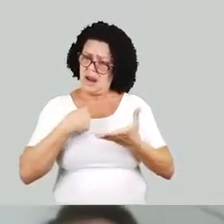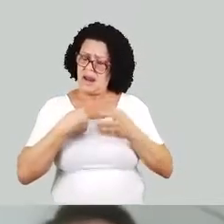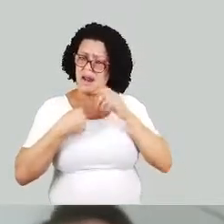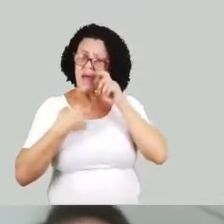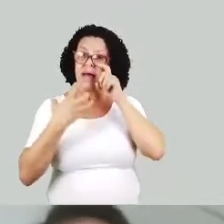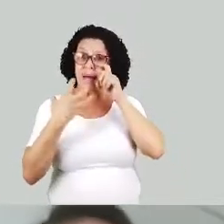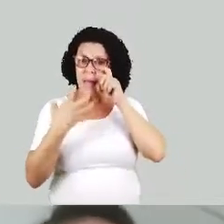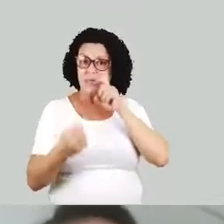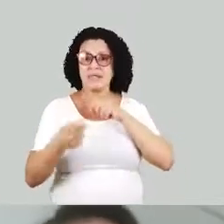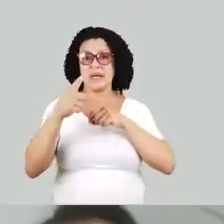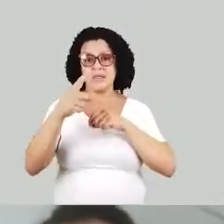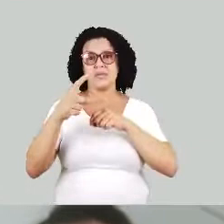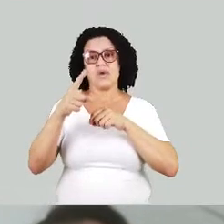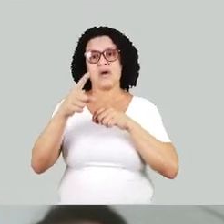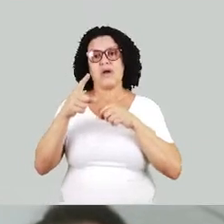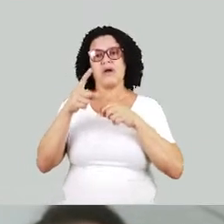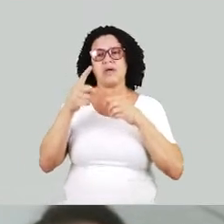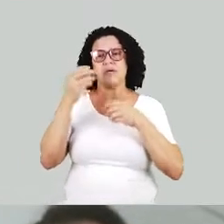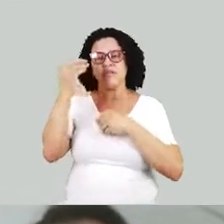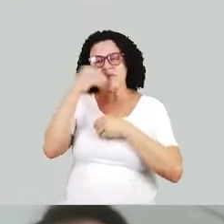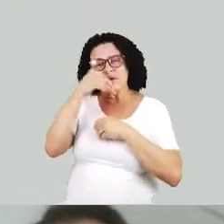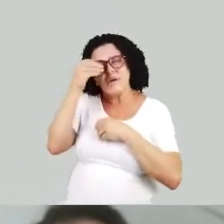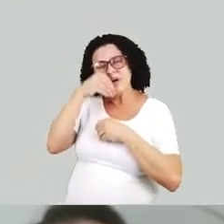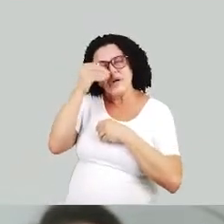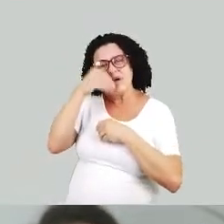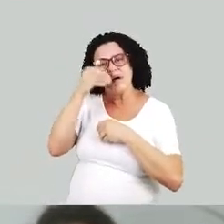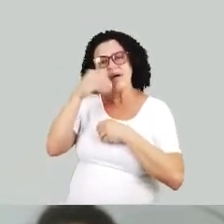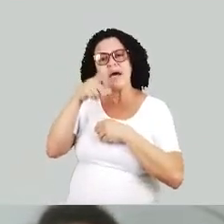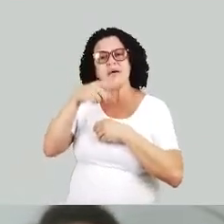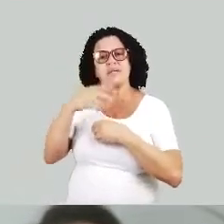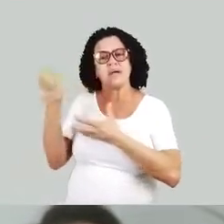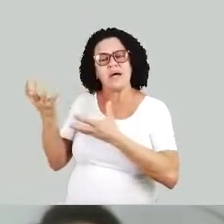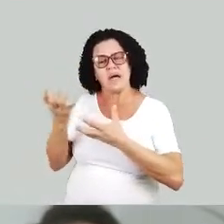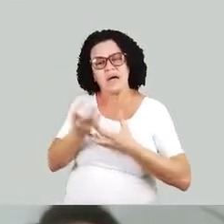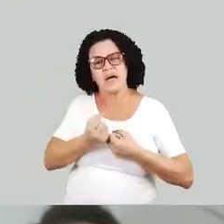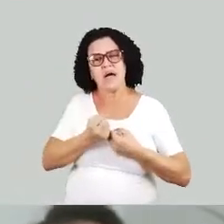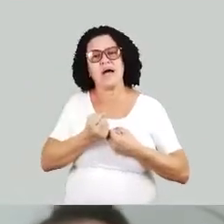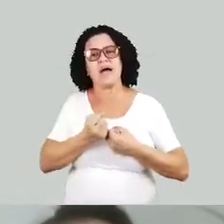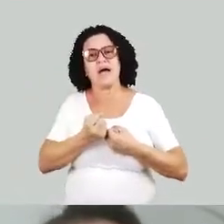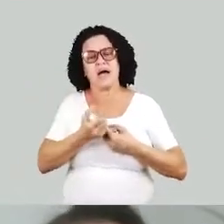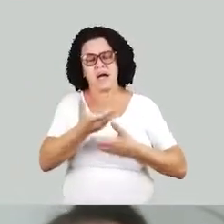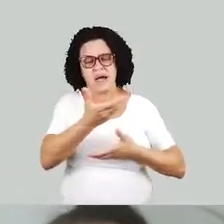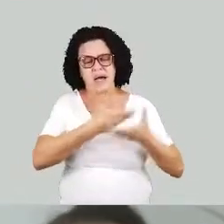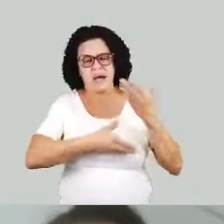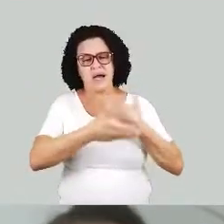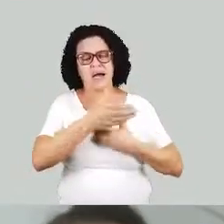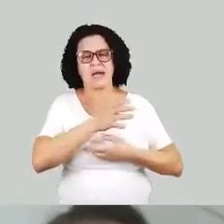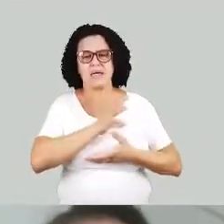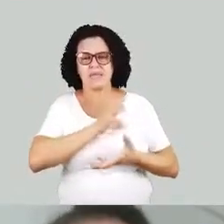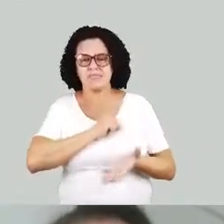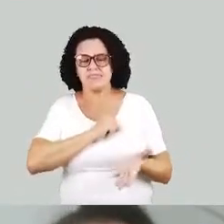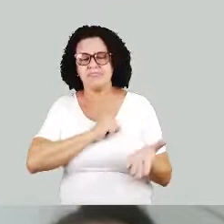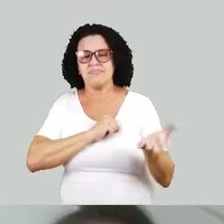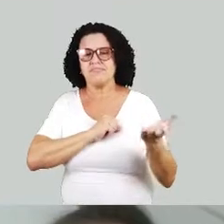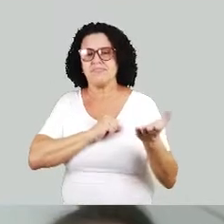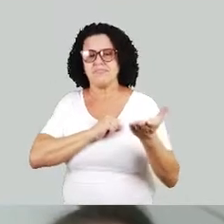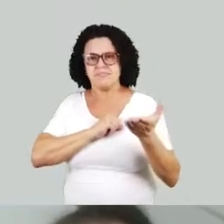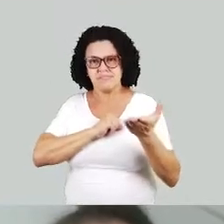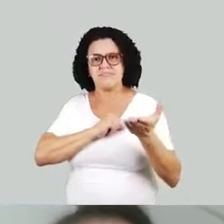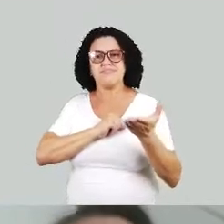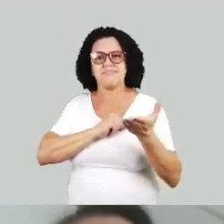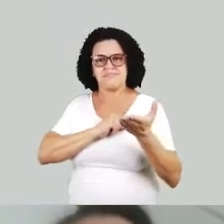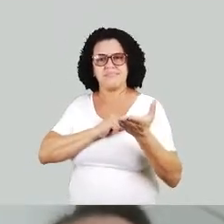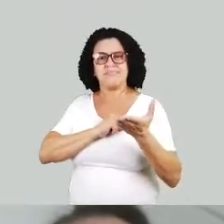é aceitar as suas fragilidades, é acolher amorosamente os seus defeitos e